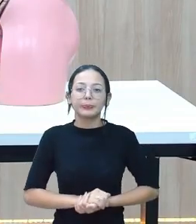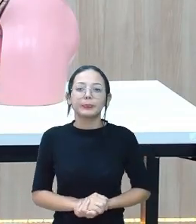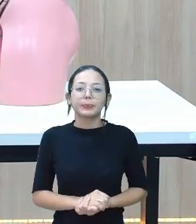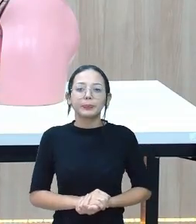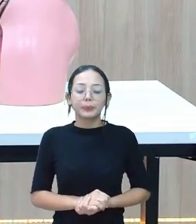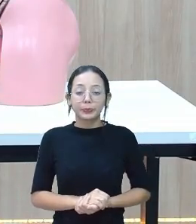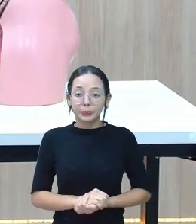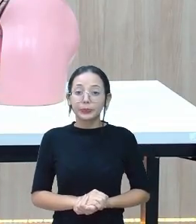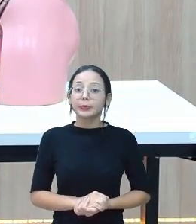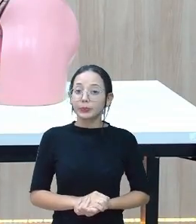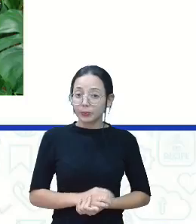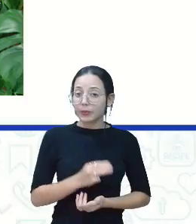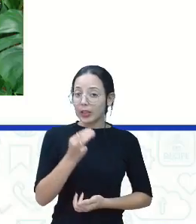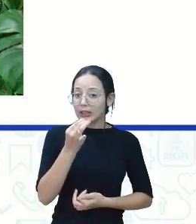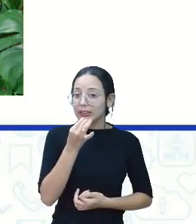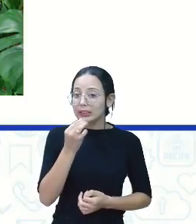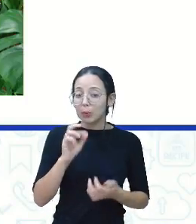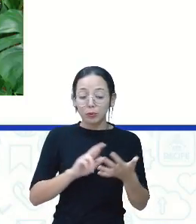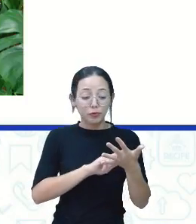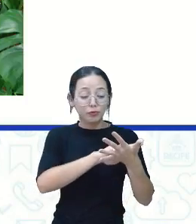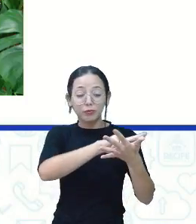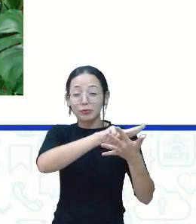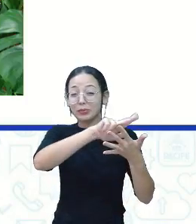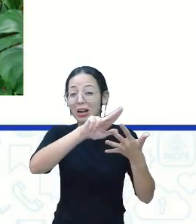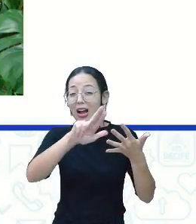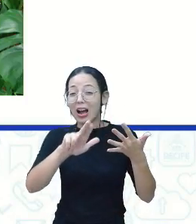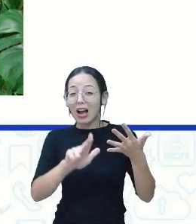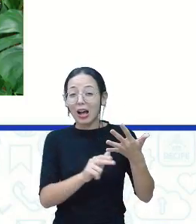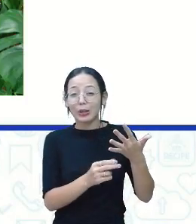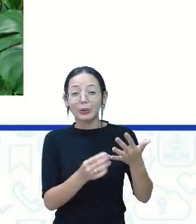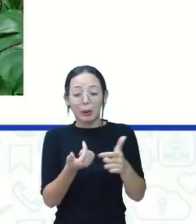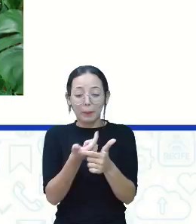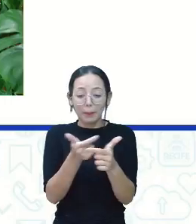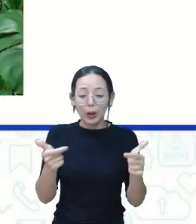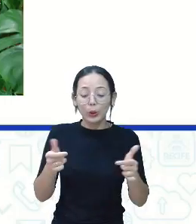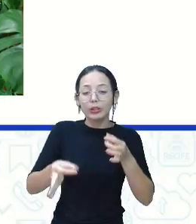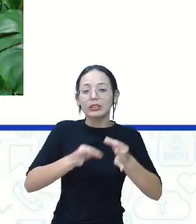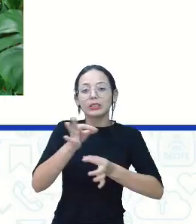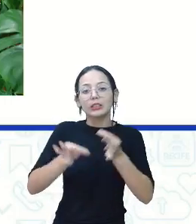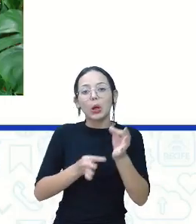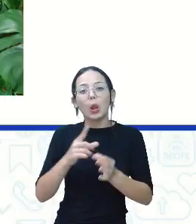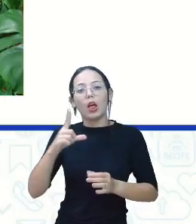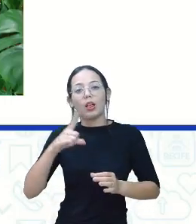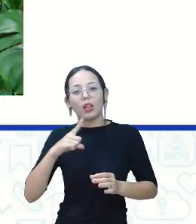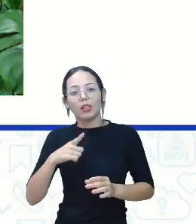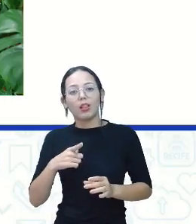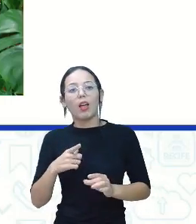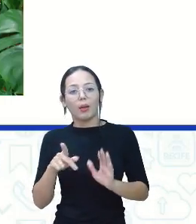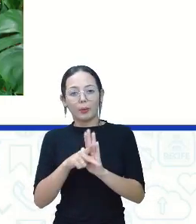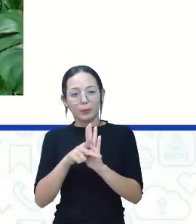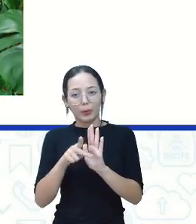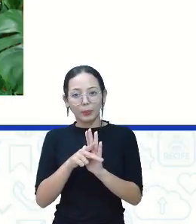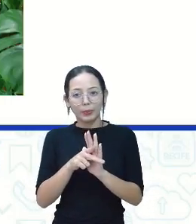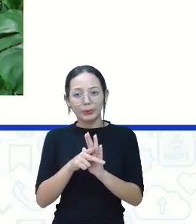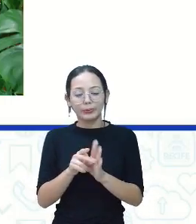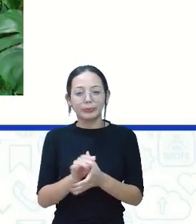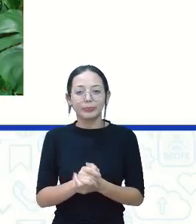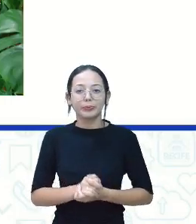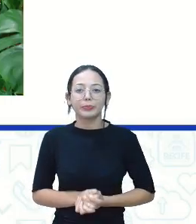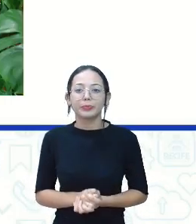E exemplo desses seres, são vários seres, uma grande maioria de células que possuem células eucariontes,